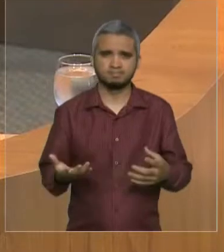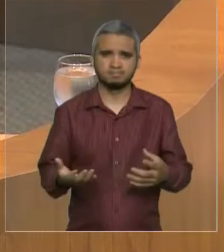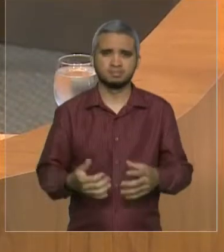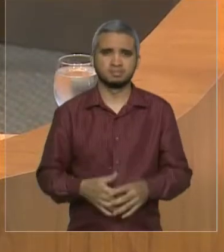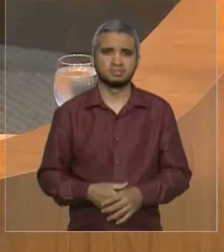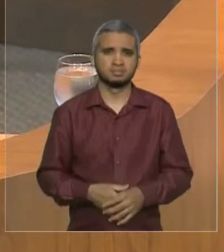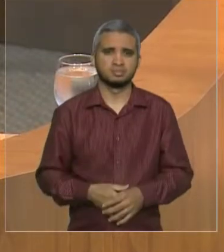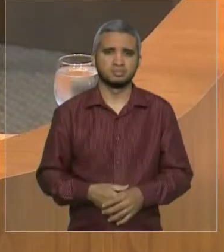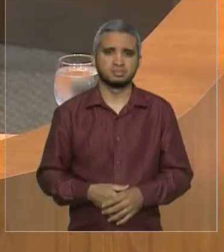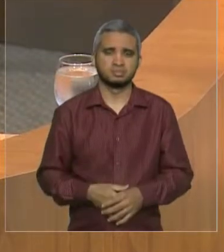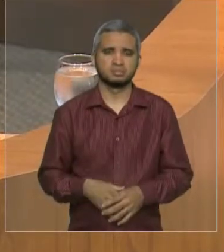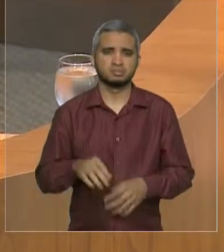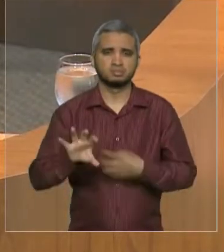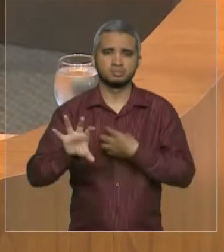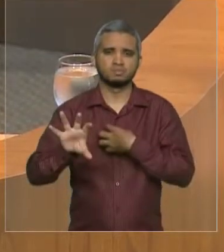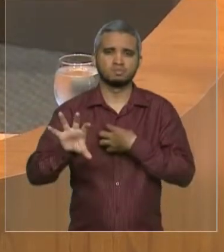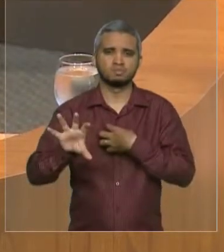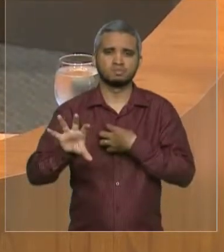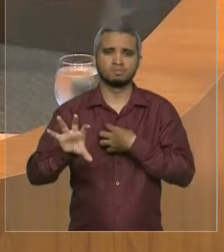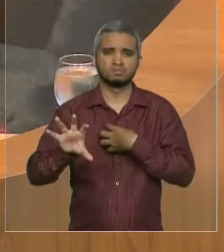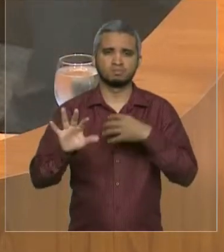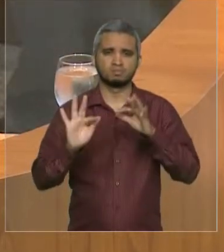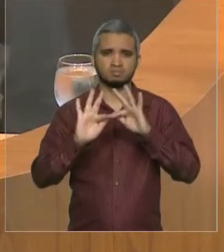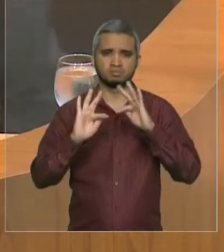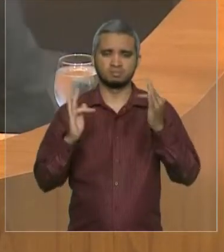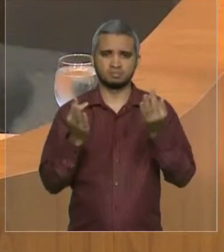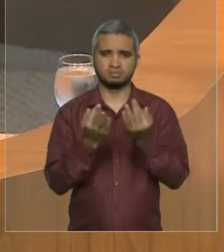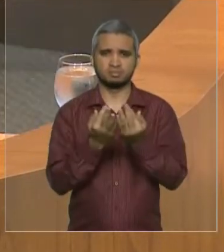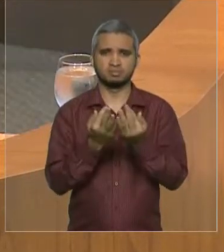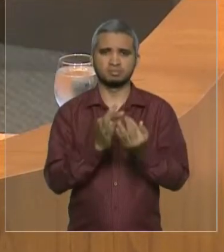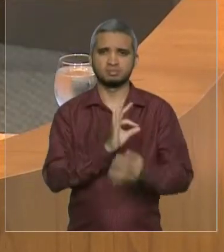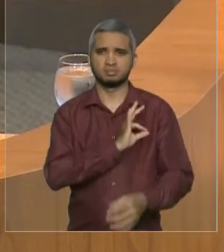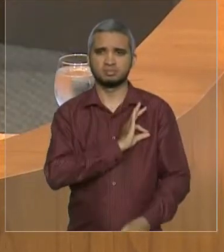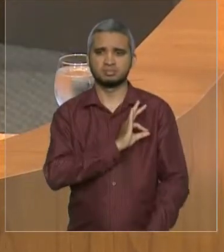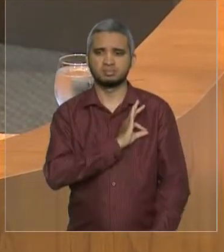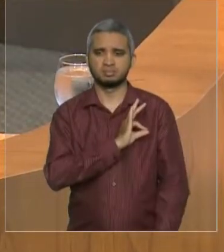familiares do jovem soldado Wanderson Cordeiro.